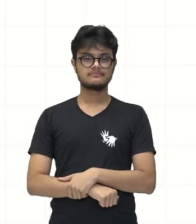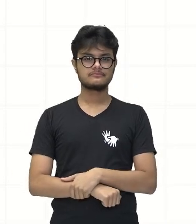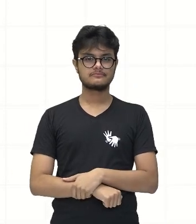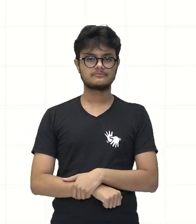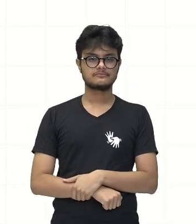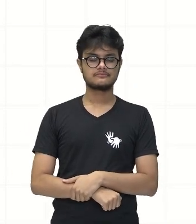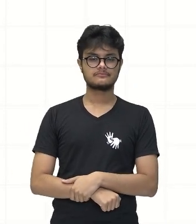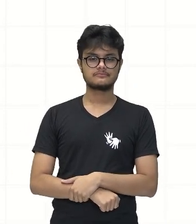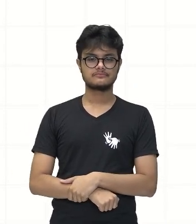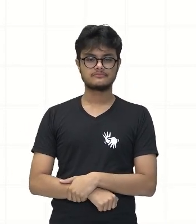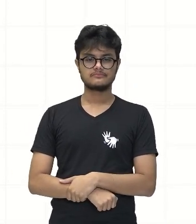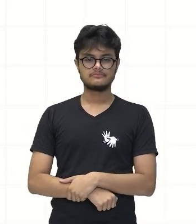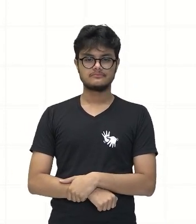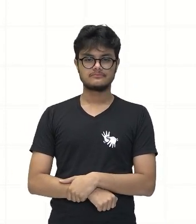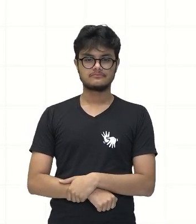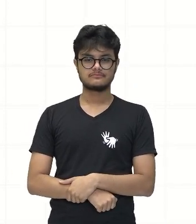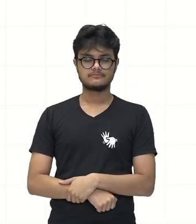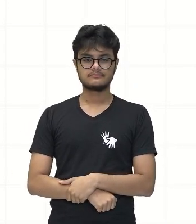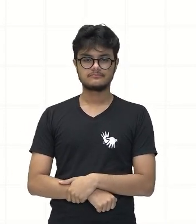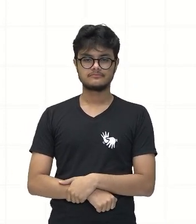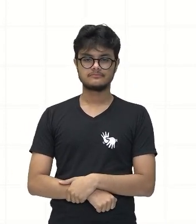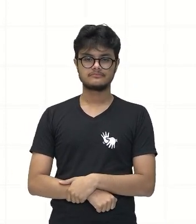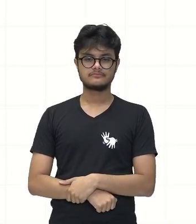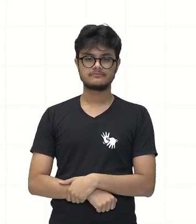radicais equivalentes. Tudo bem?